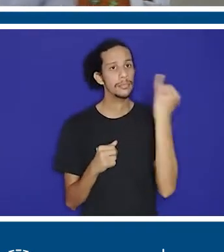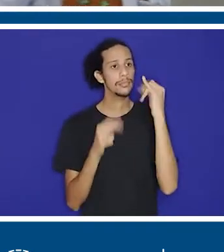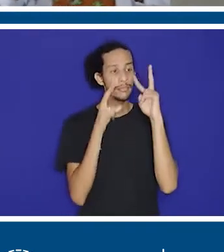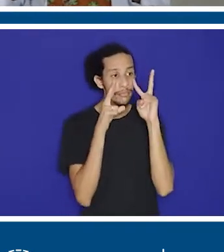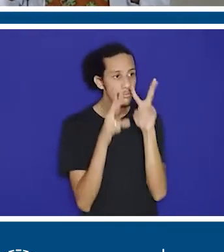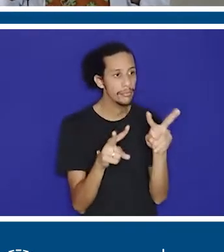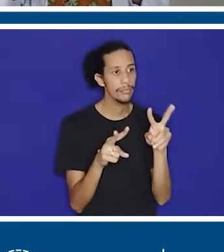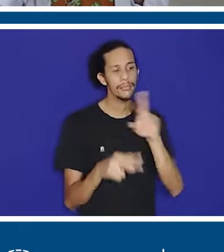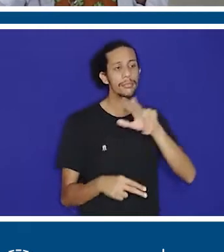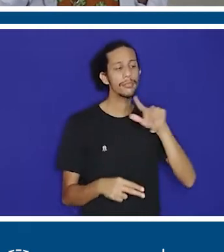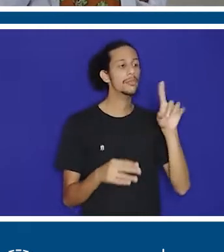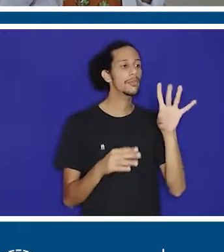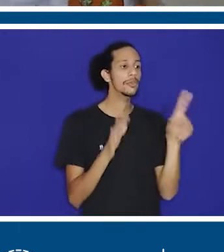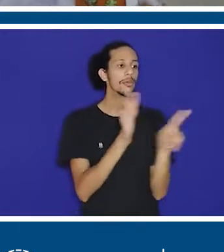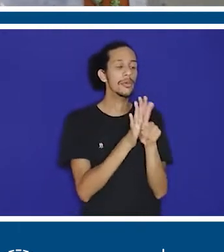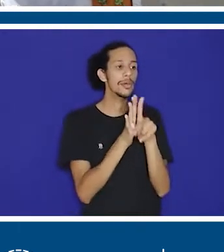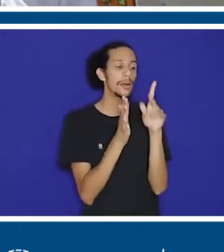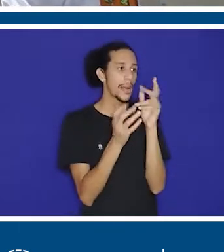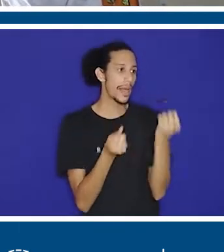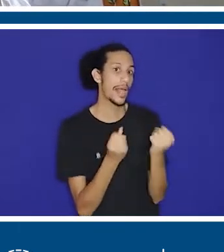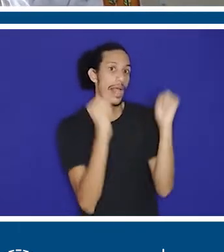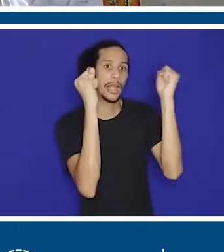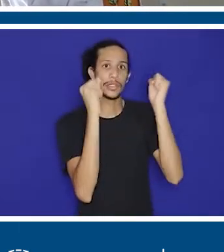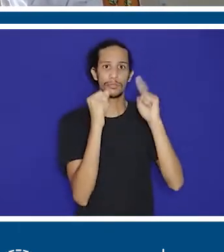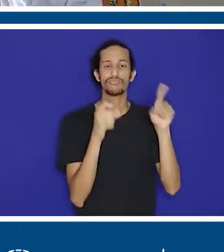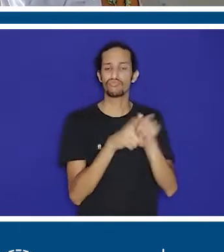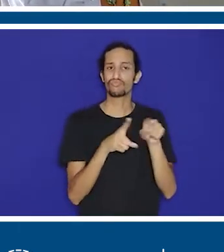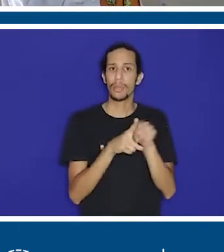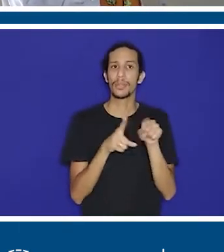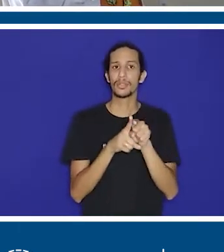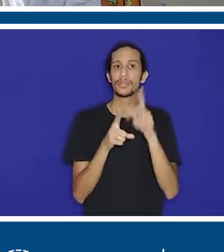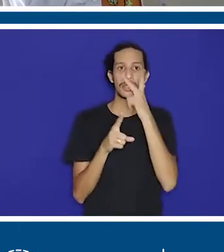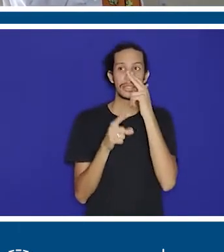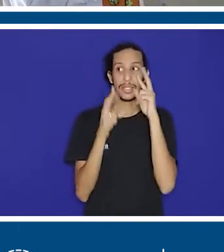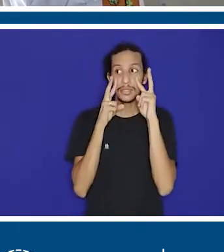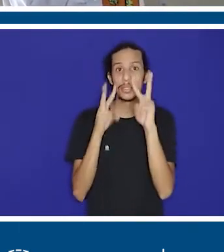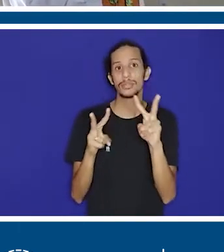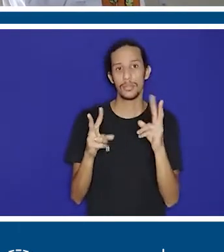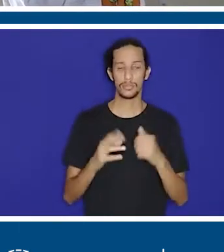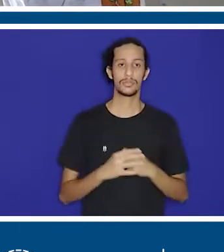consideração, não só a hiperatividade, mas o déficit de atenção.